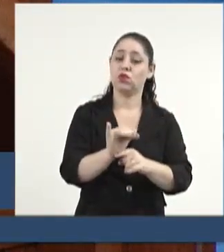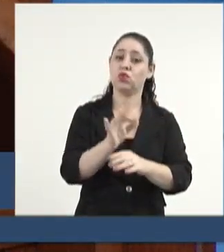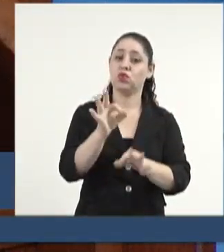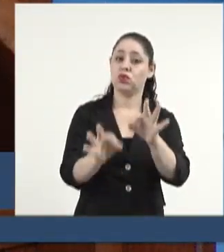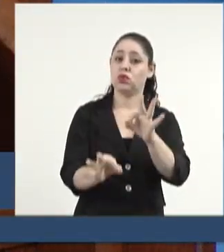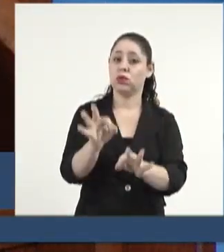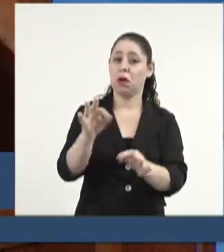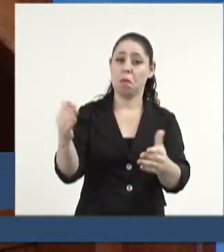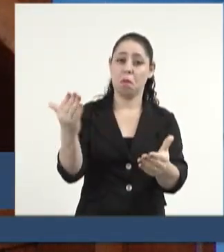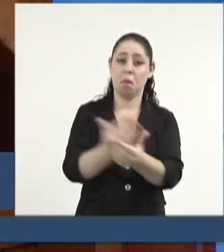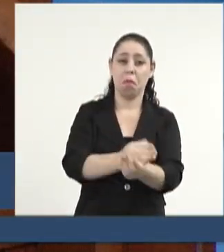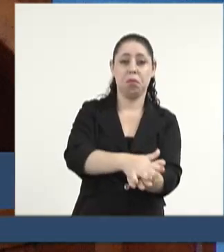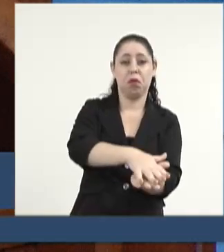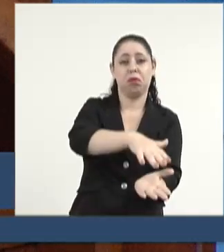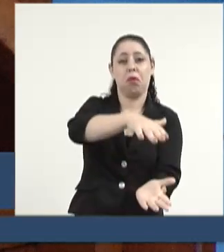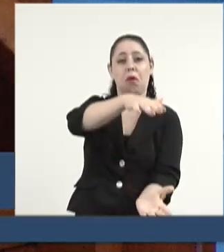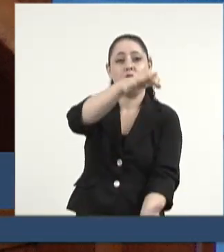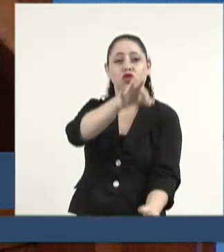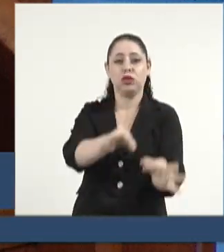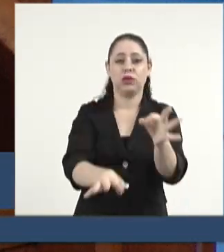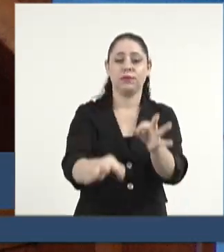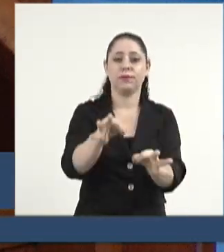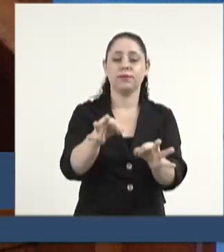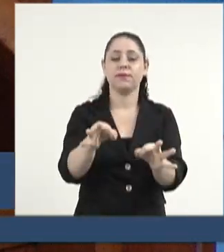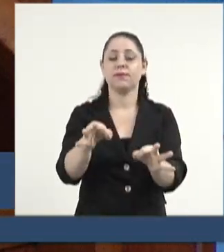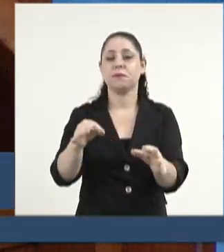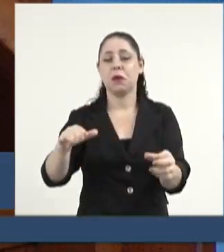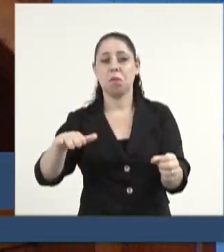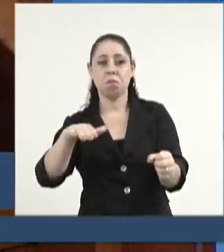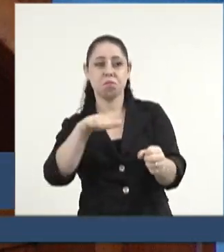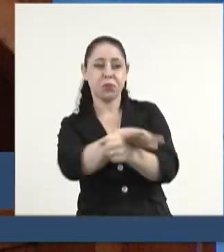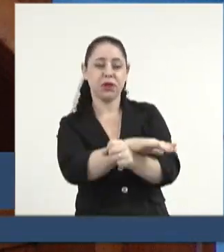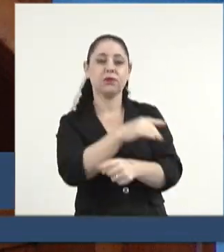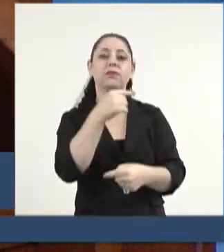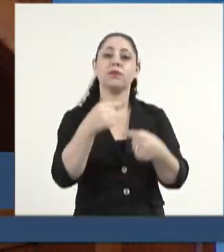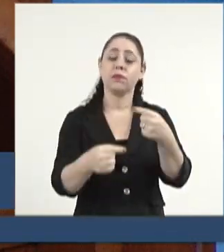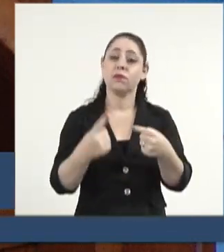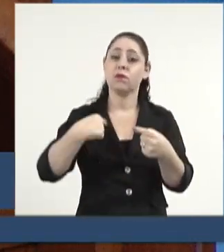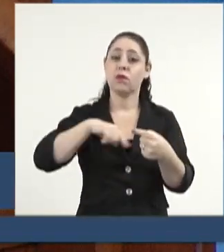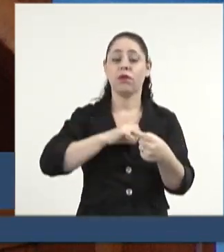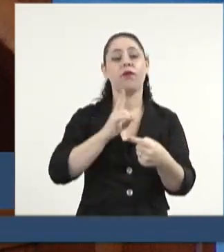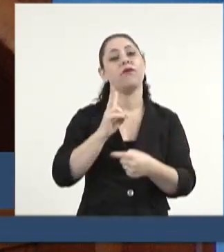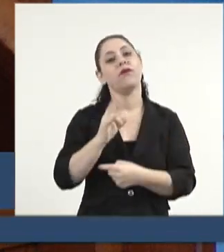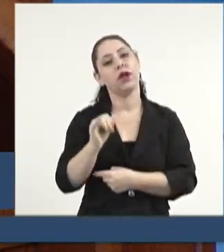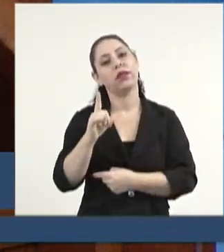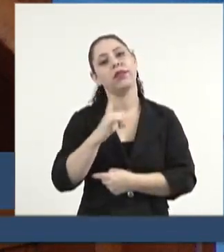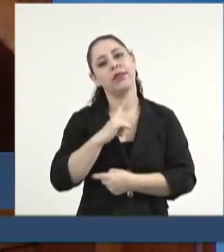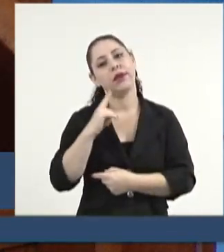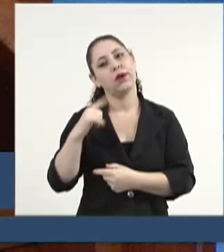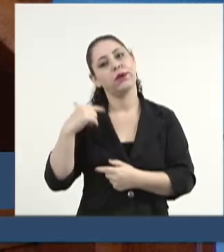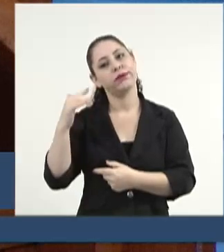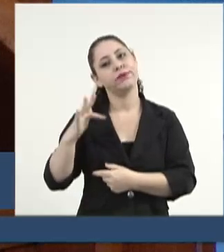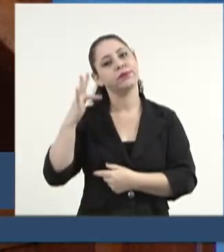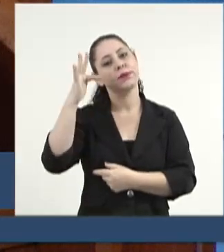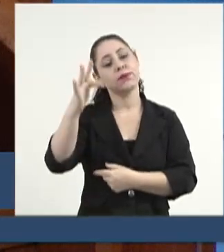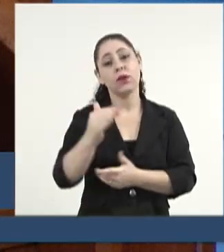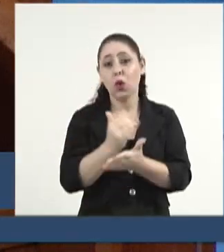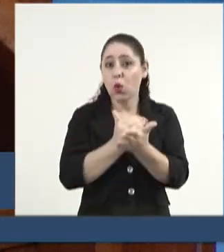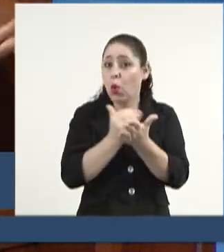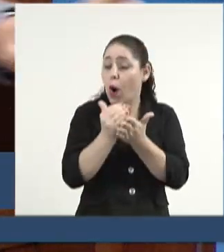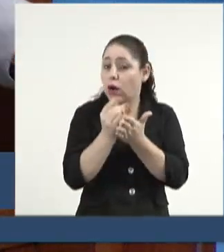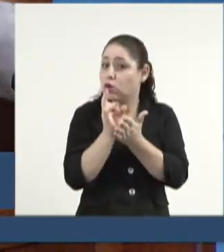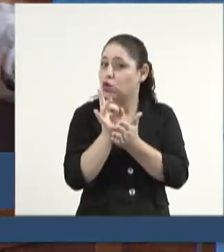aí, lotando os tribunais, a justiça, nessa discussão que nós vamos ter que travar daqui para frente. Nós estamos só